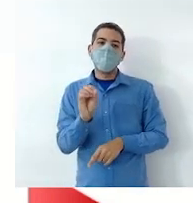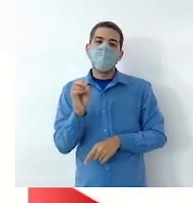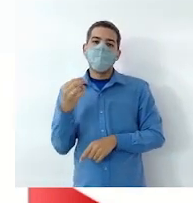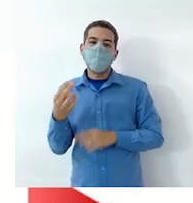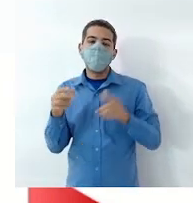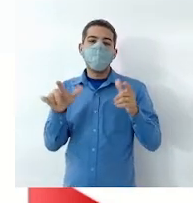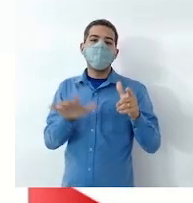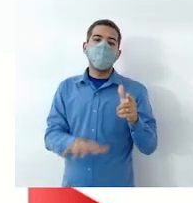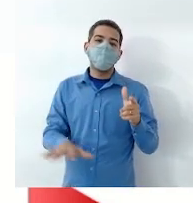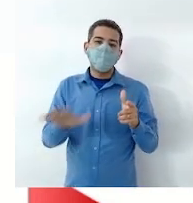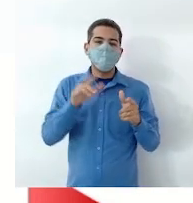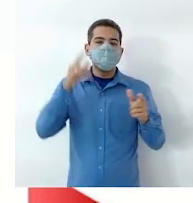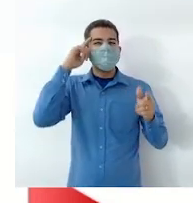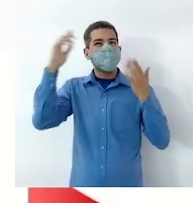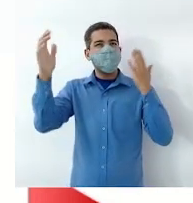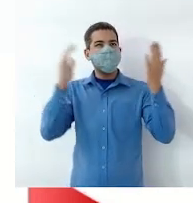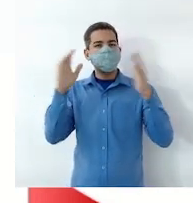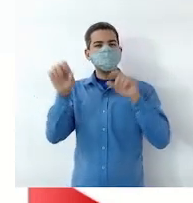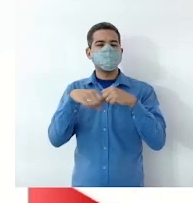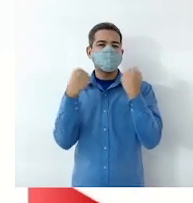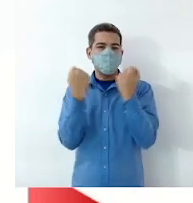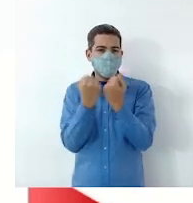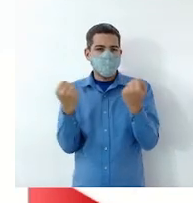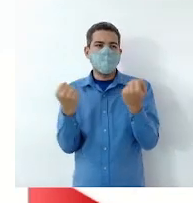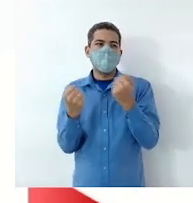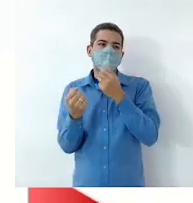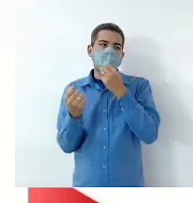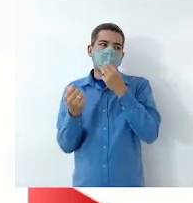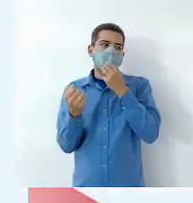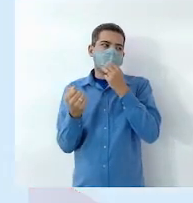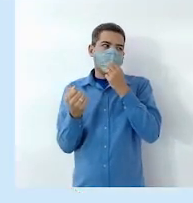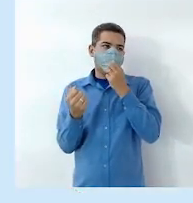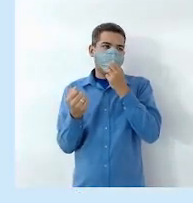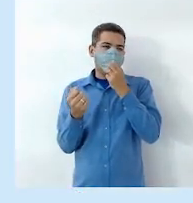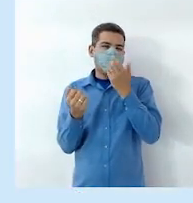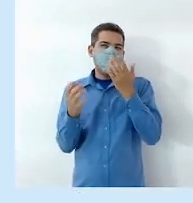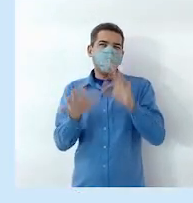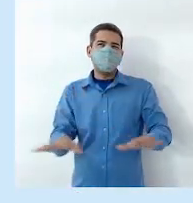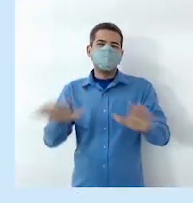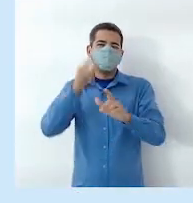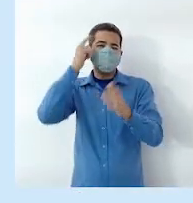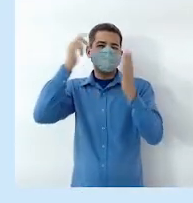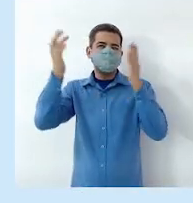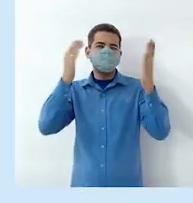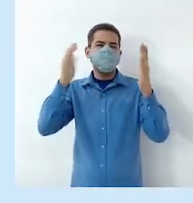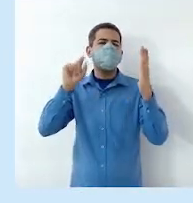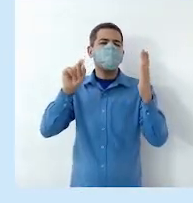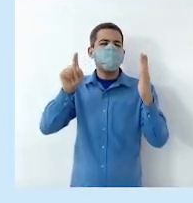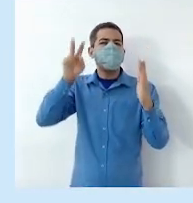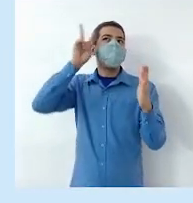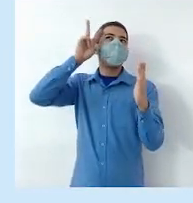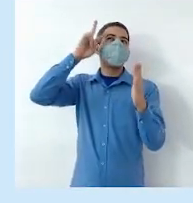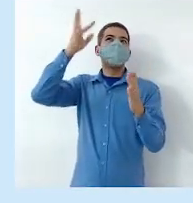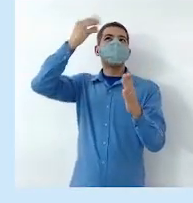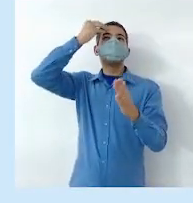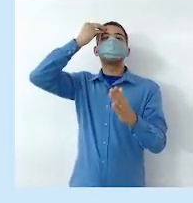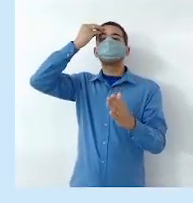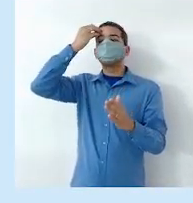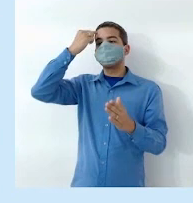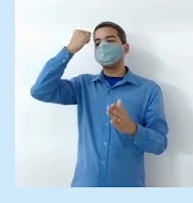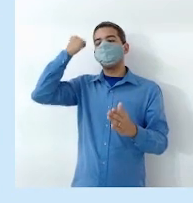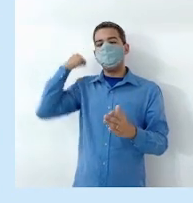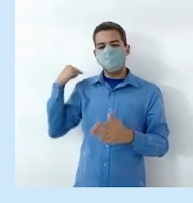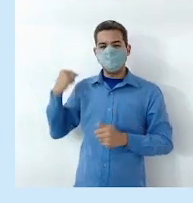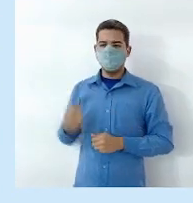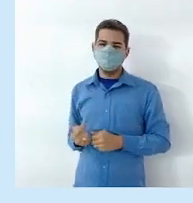ambiente psicológico, ou no ambiente social. O ambiente psicológico é aquele das nossas memórias, né?